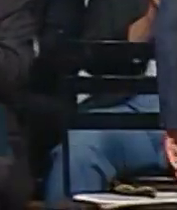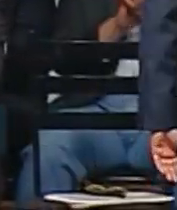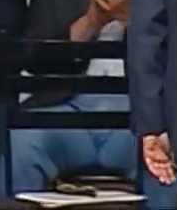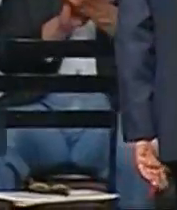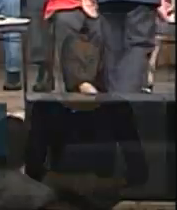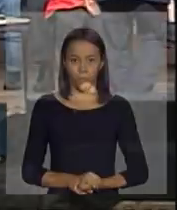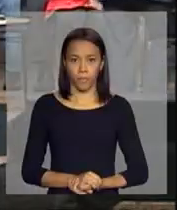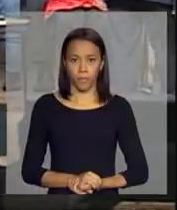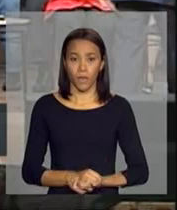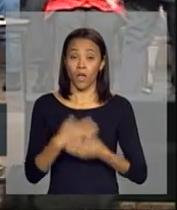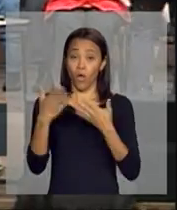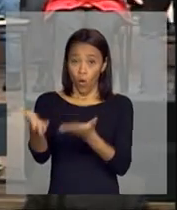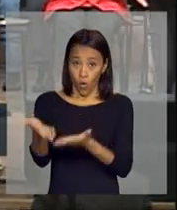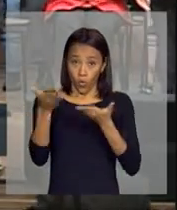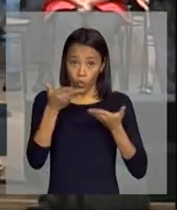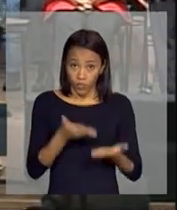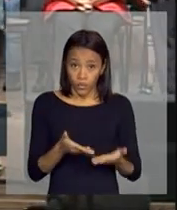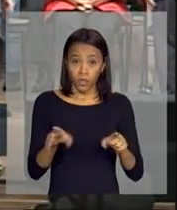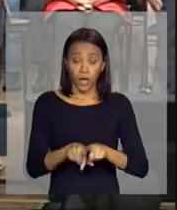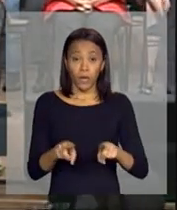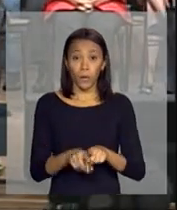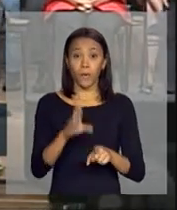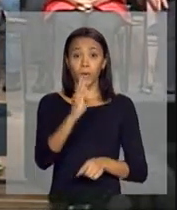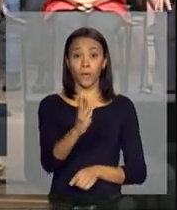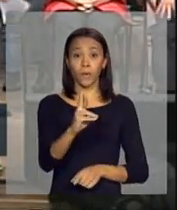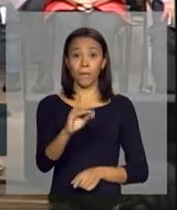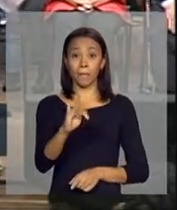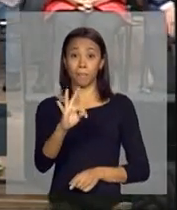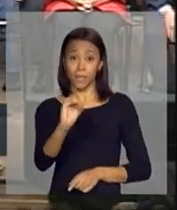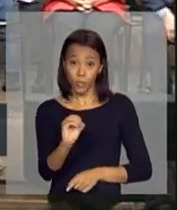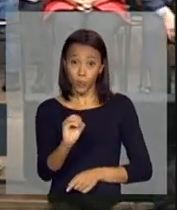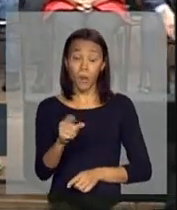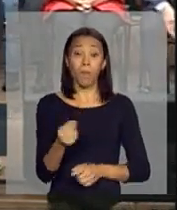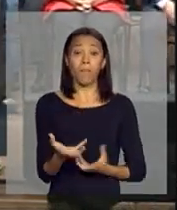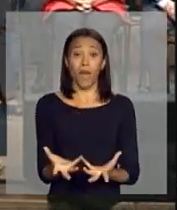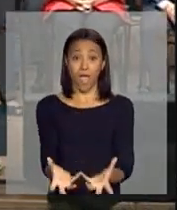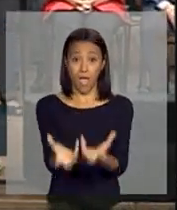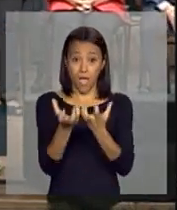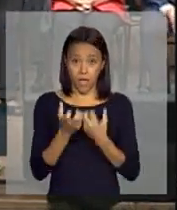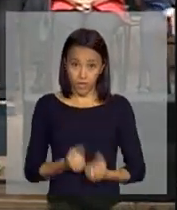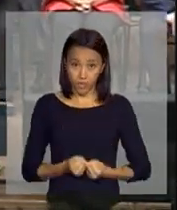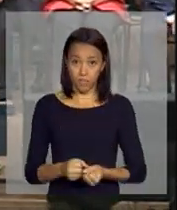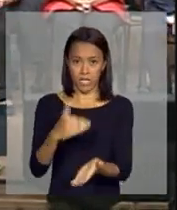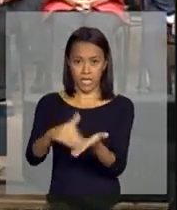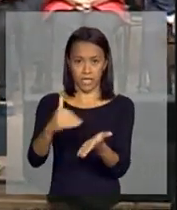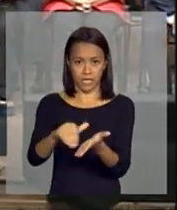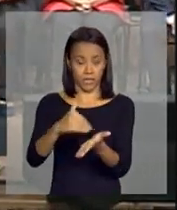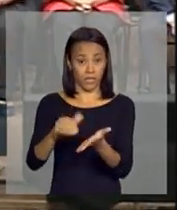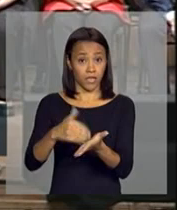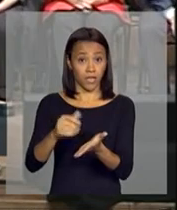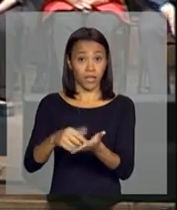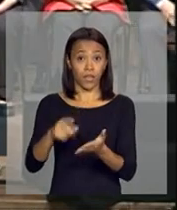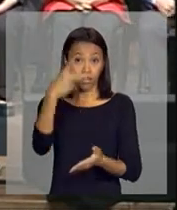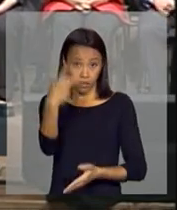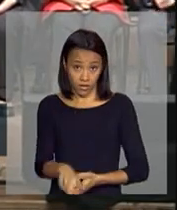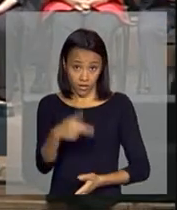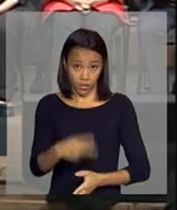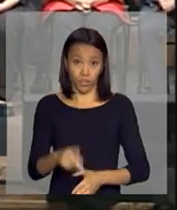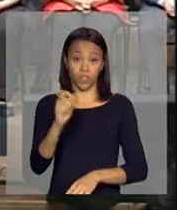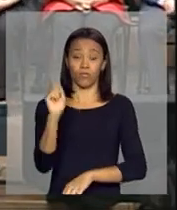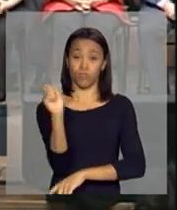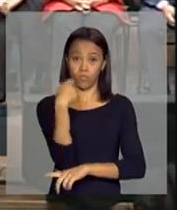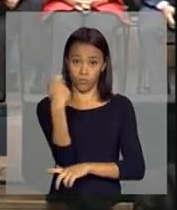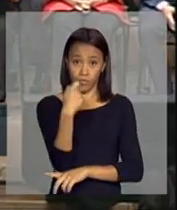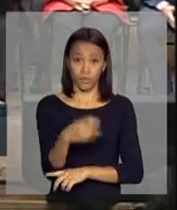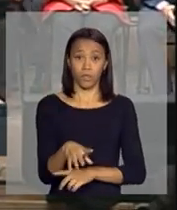Convidamos agora a senhora Pedrolina Brito dos Santos para receber das mãos do secretário-chefe da Casa Civil do Rio Grande do Sul, Carlos